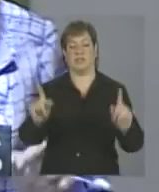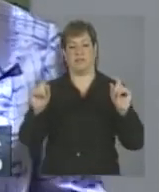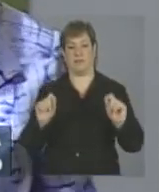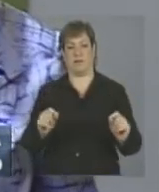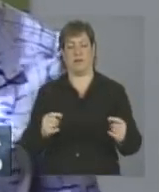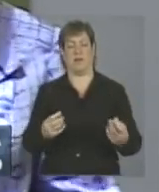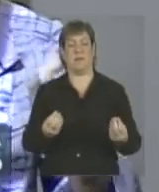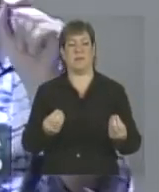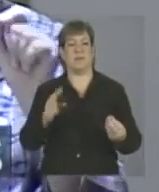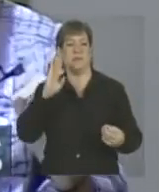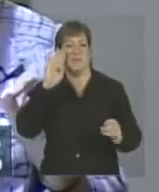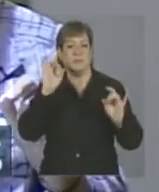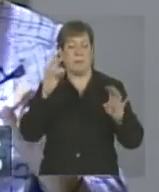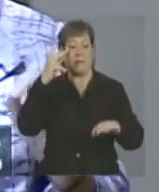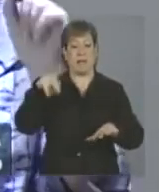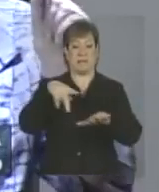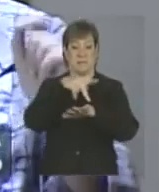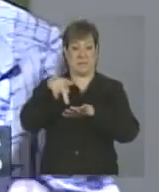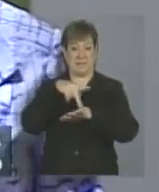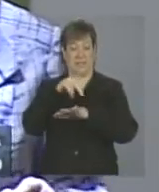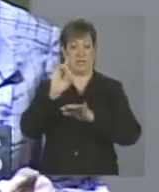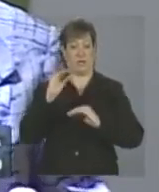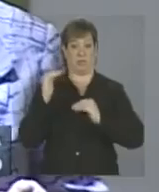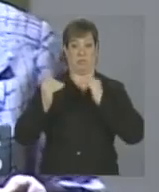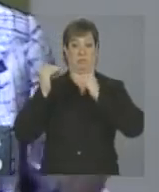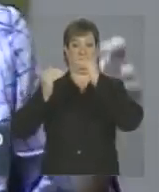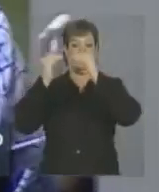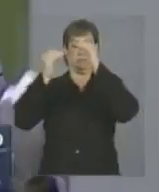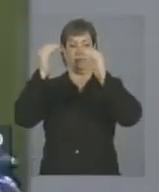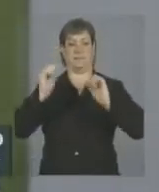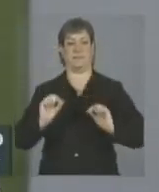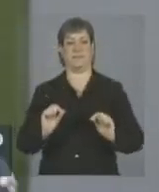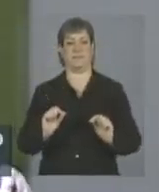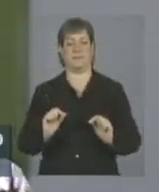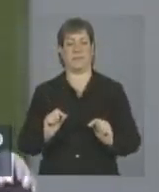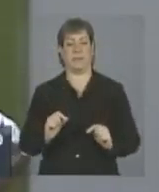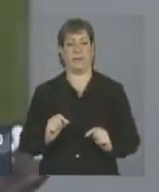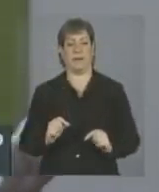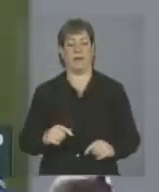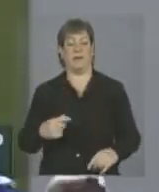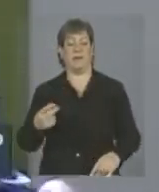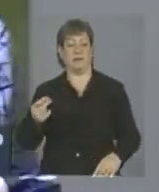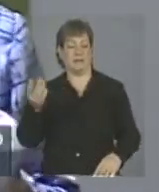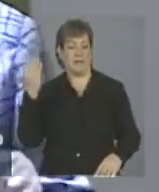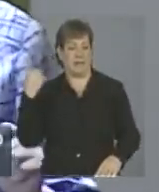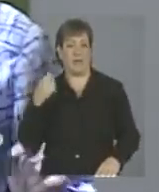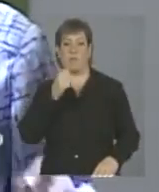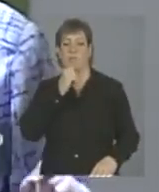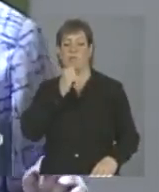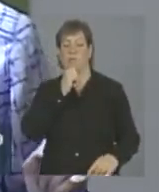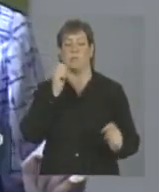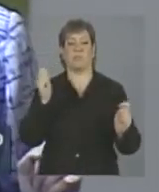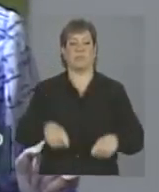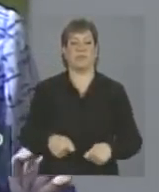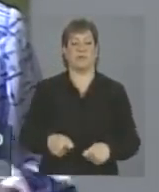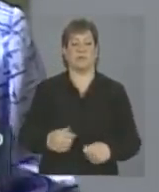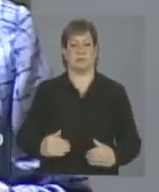muito especializada para países em desenvolvimento, que não era possível crescer e distribuir